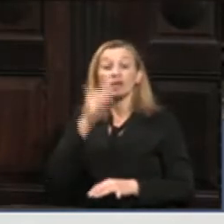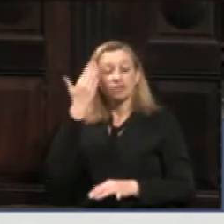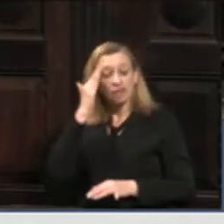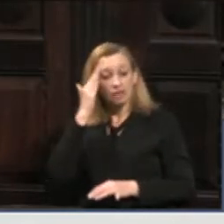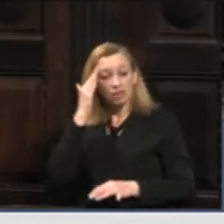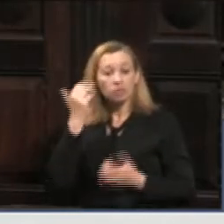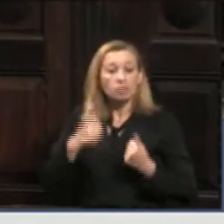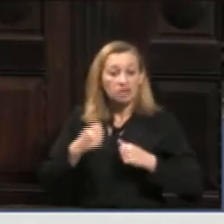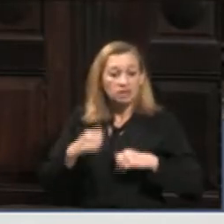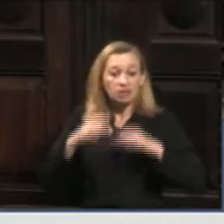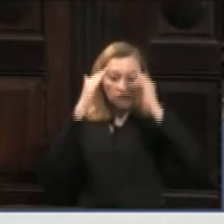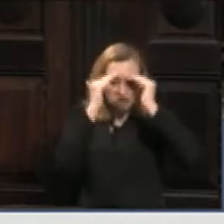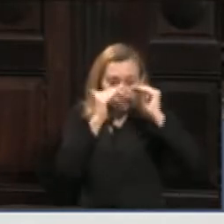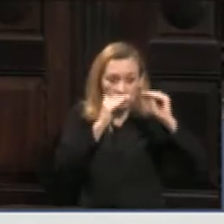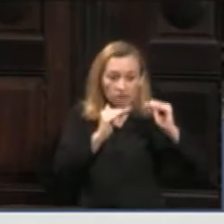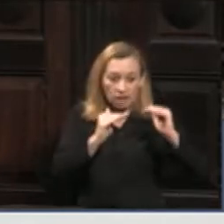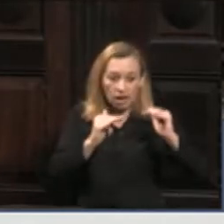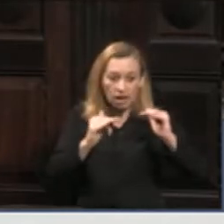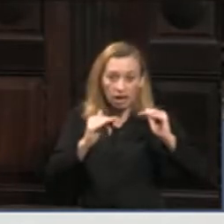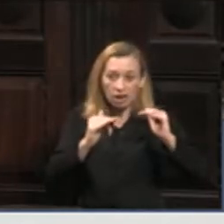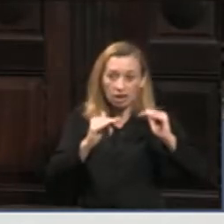colegiado.